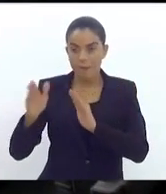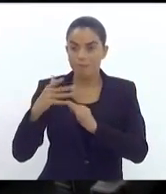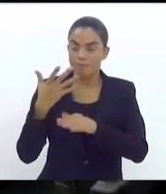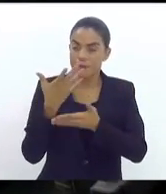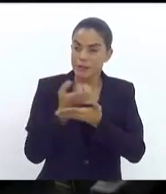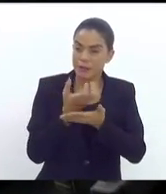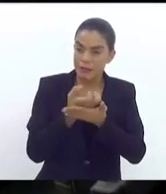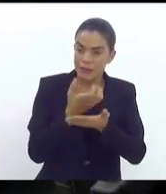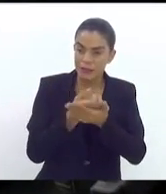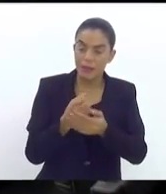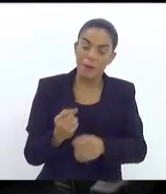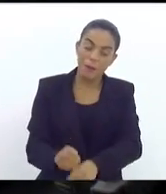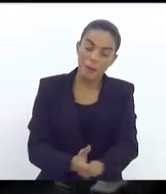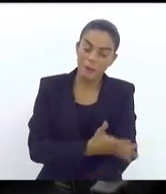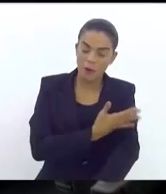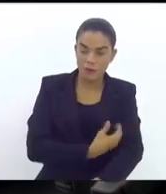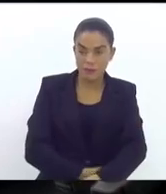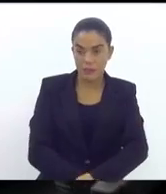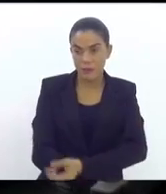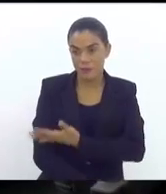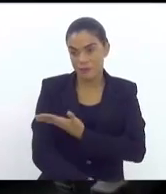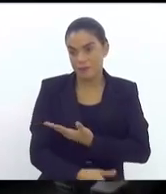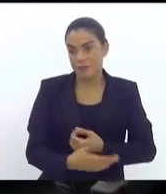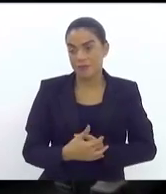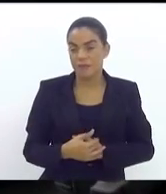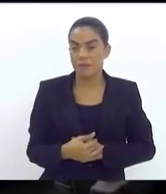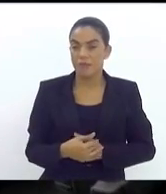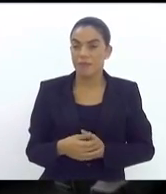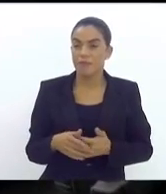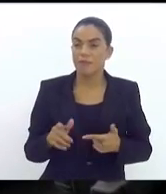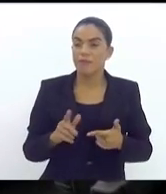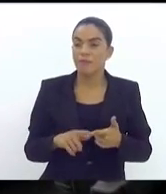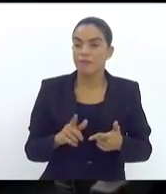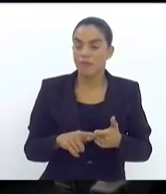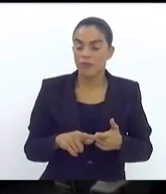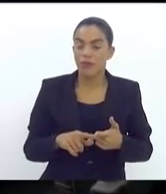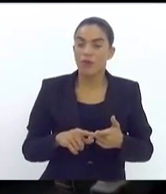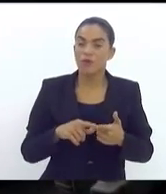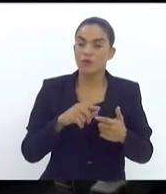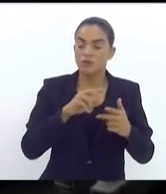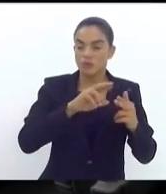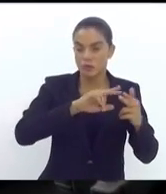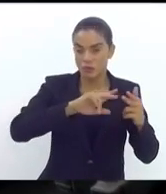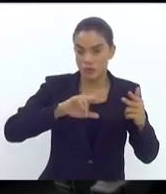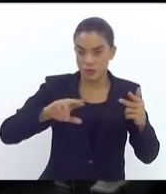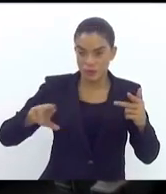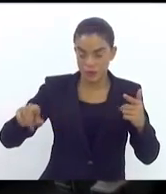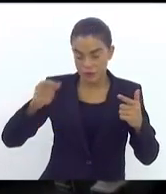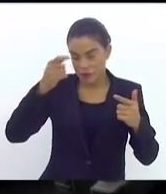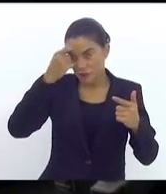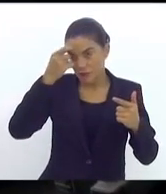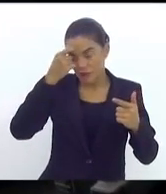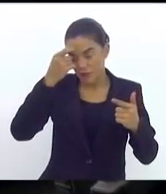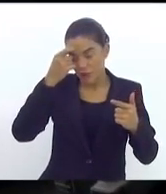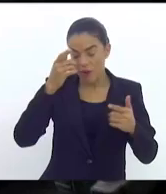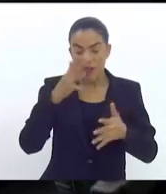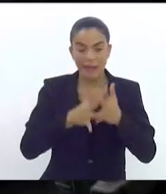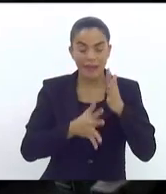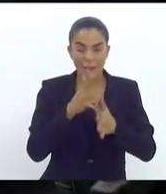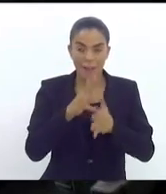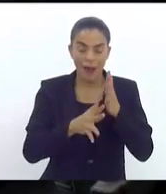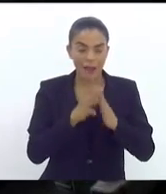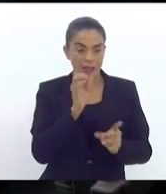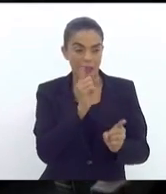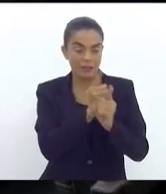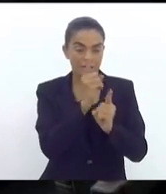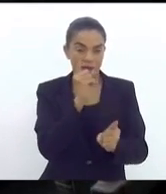carregado de emoção, evidente que é que se inclui o crime. Os processos perceptivos de memória que intervêm na identificação do culpado